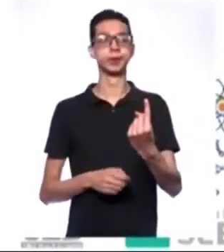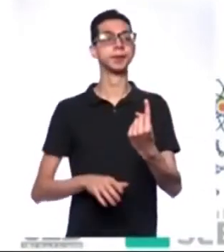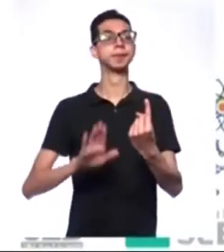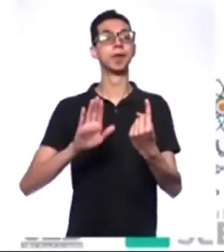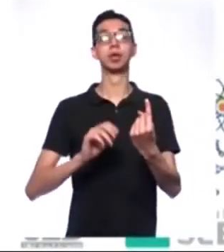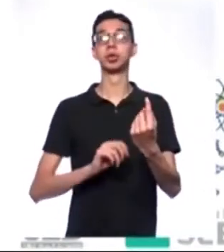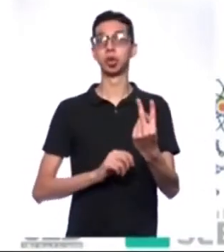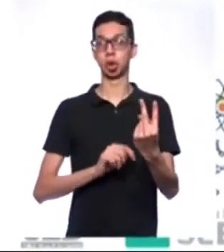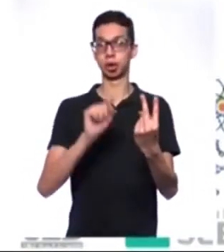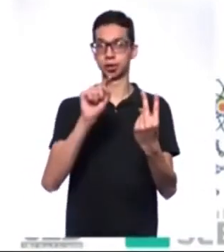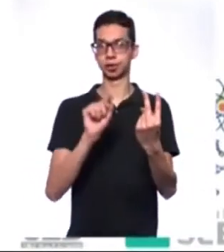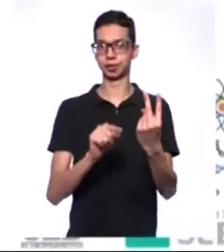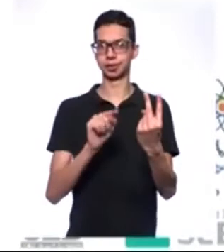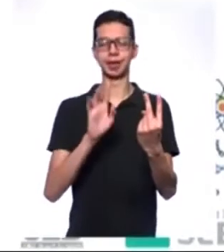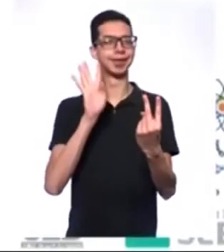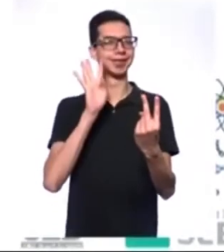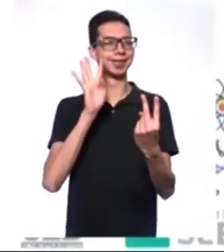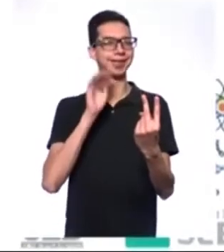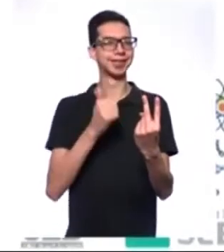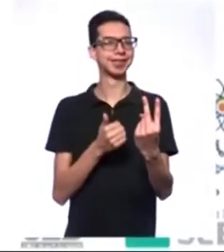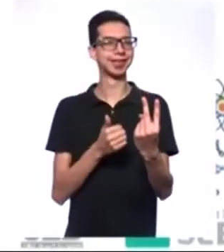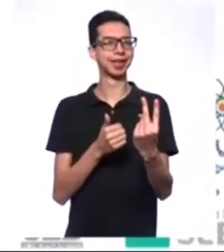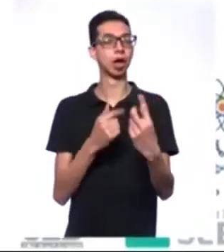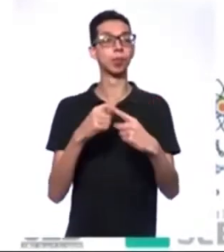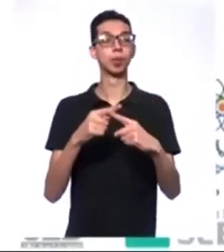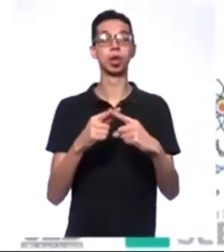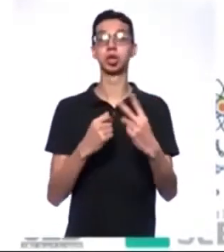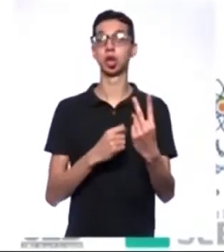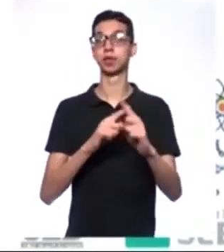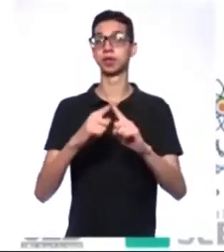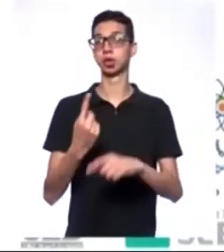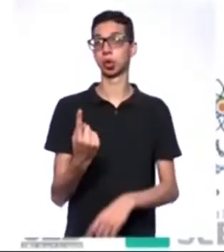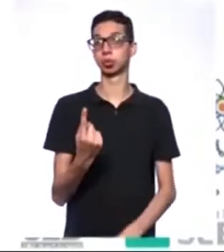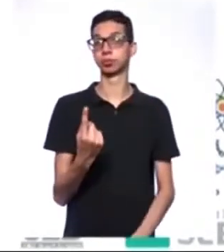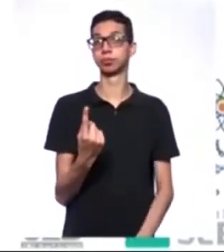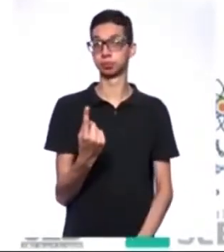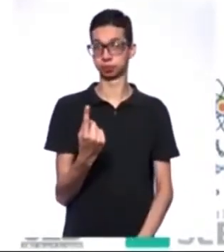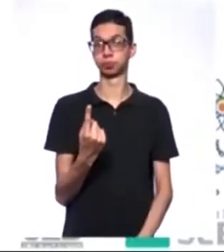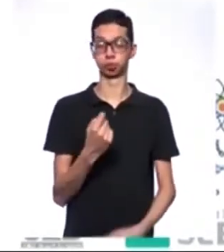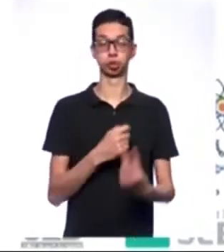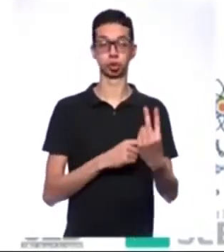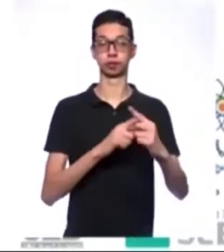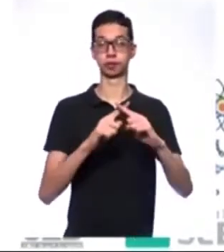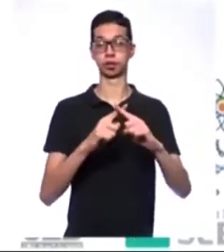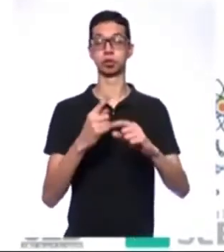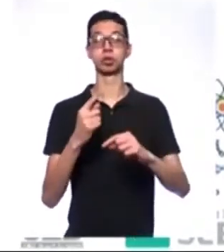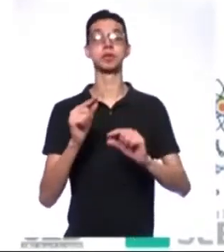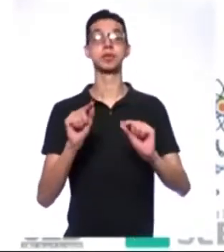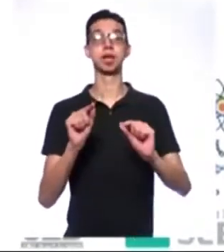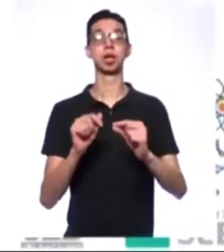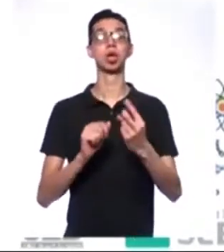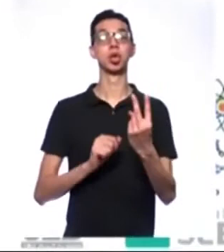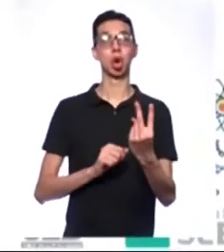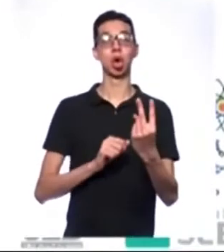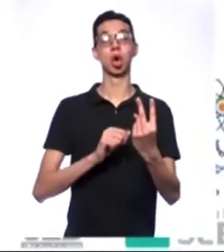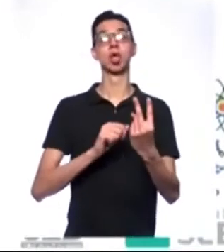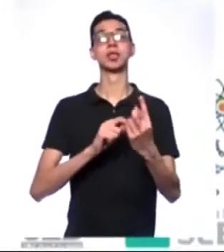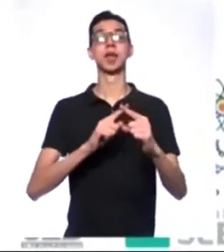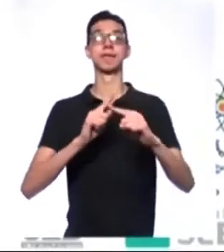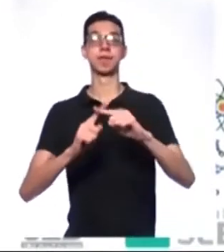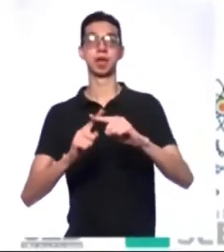fatorial já é legal o 2 fatorial é duas vezes um falar é o 2 vezes o antecessor dele quer um